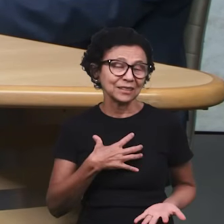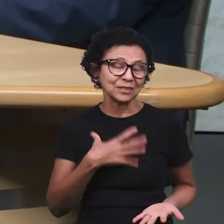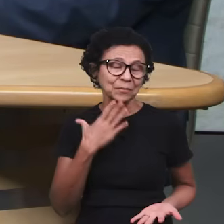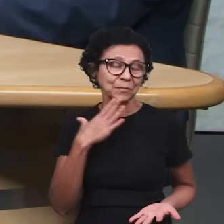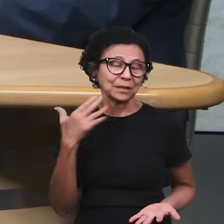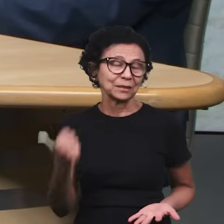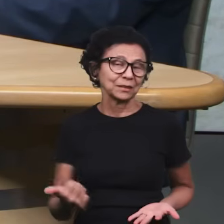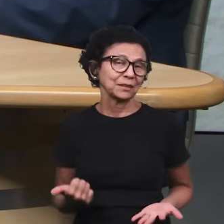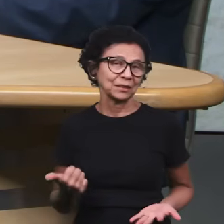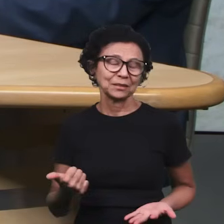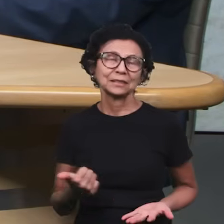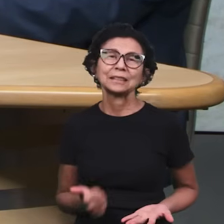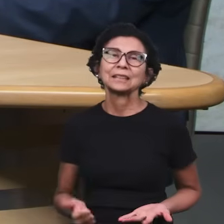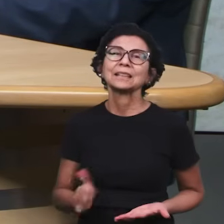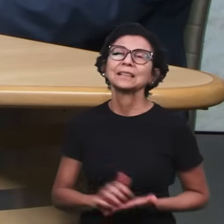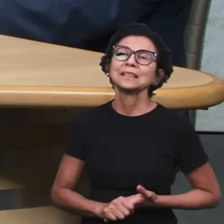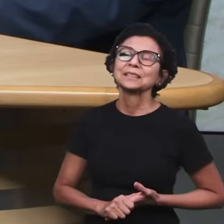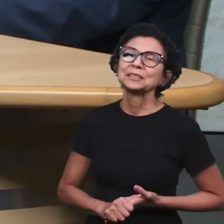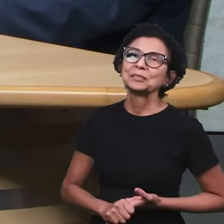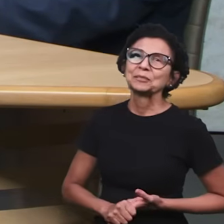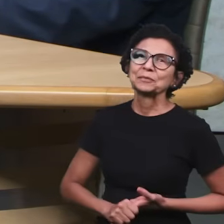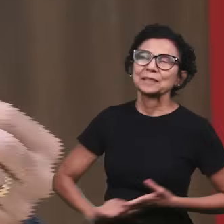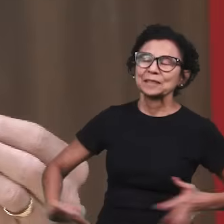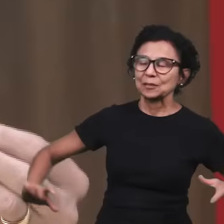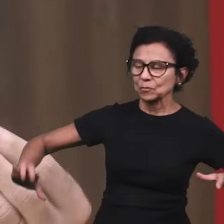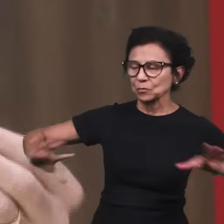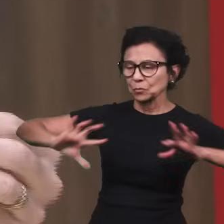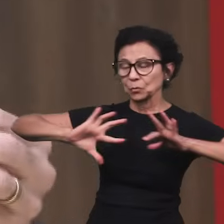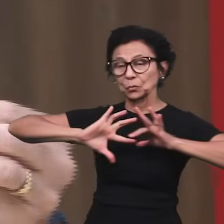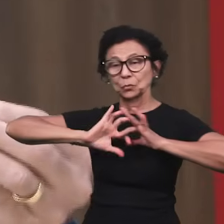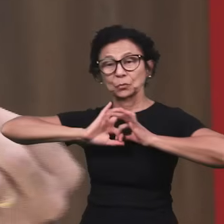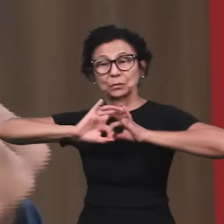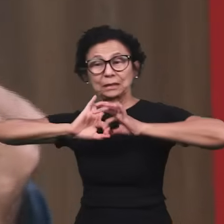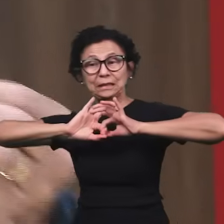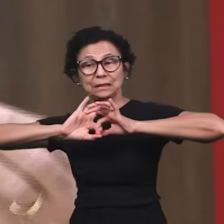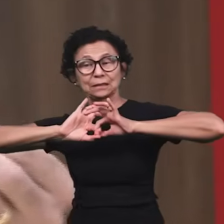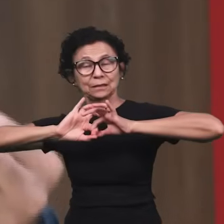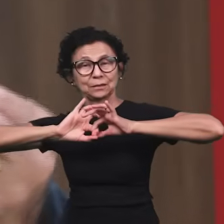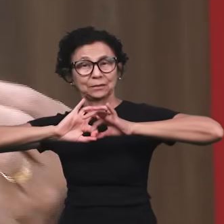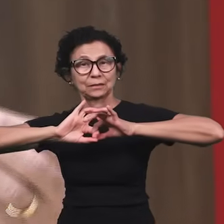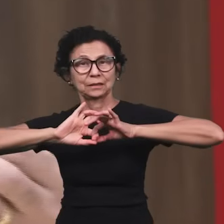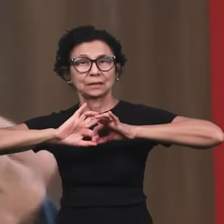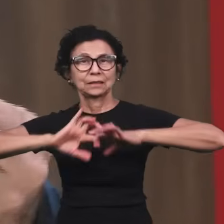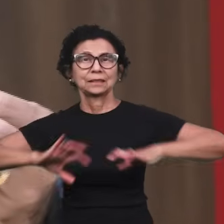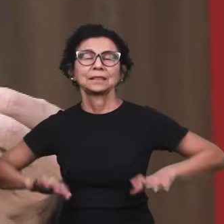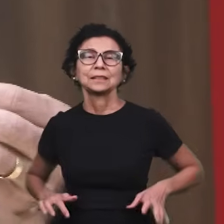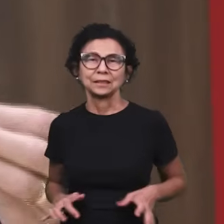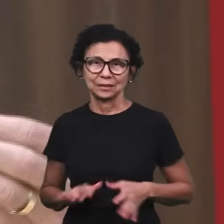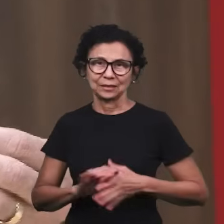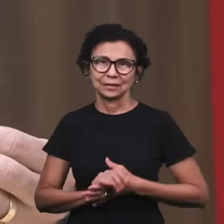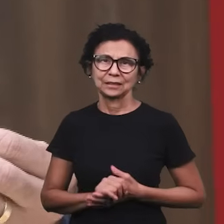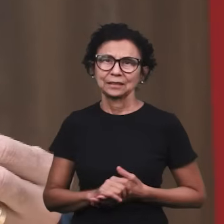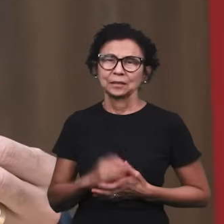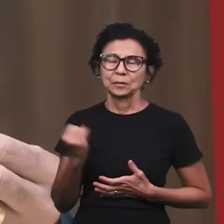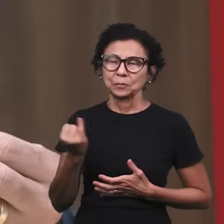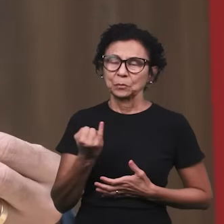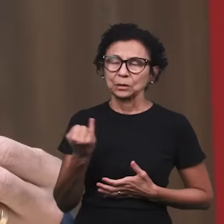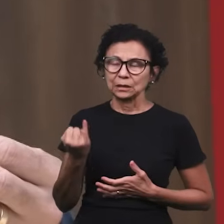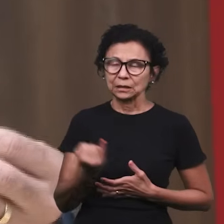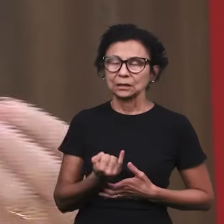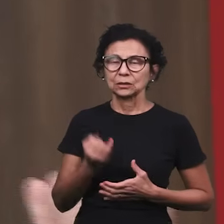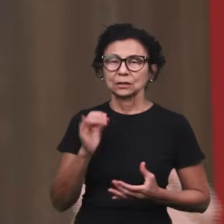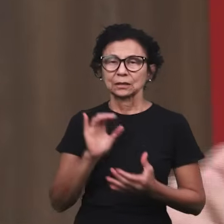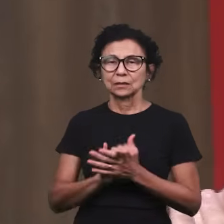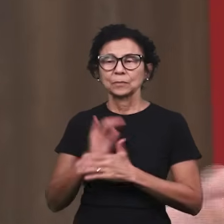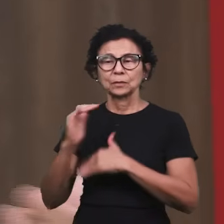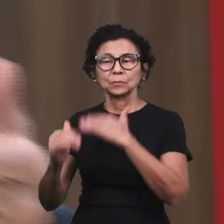antes. É esse grande elo para fazer esse casamento prosperar. Porque